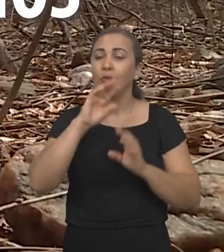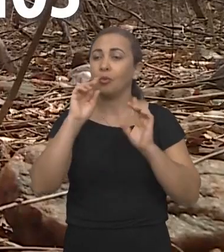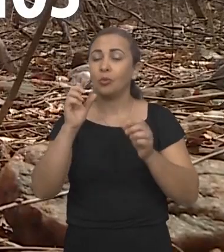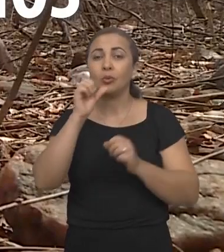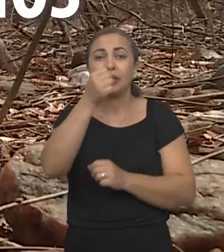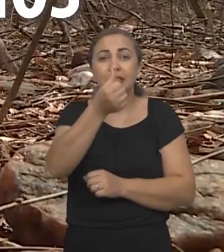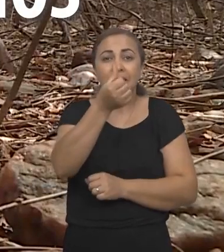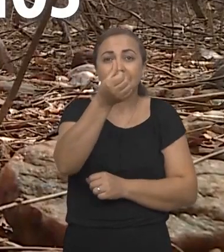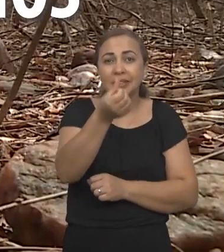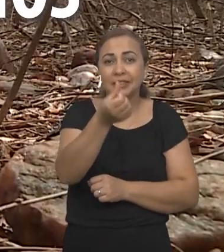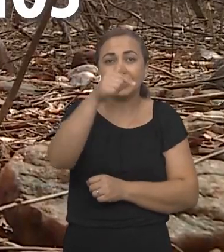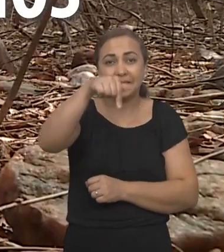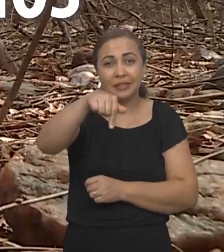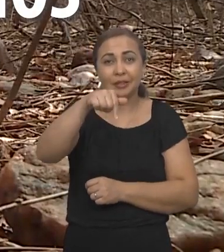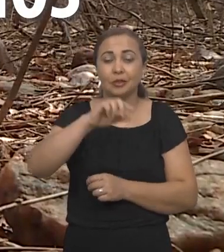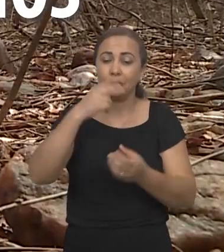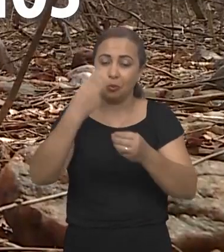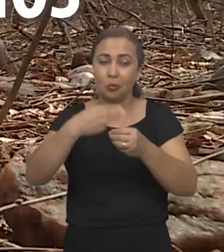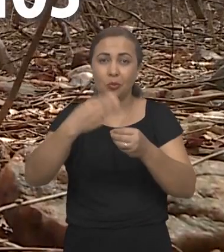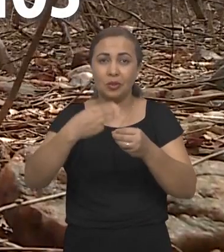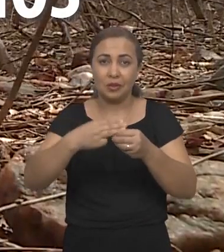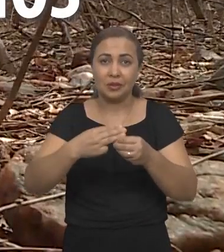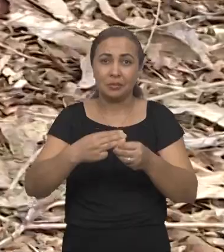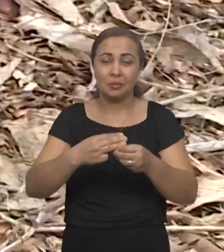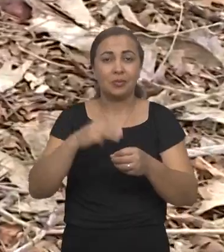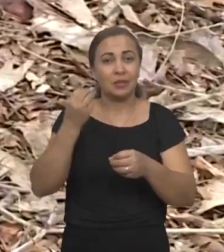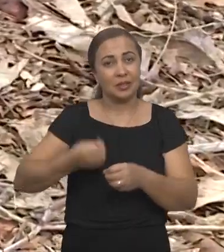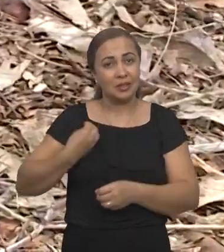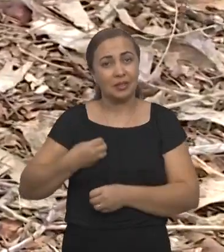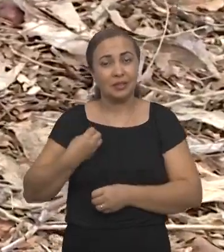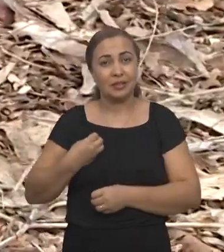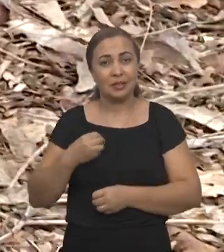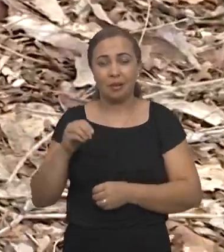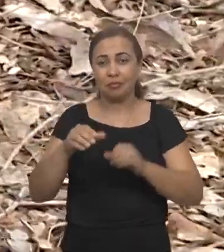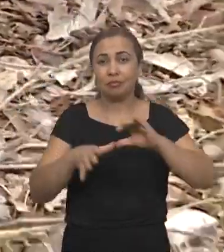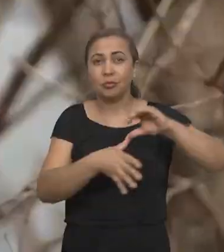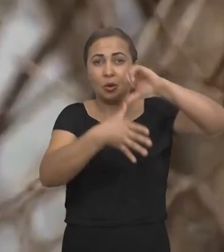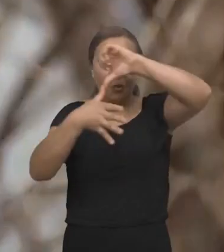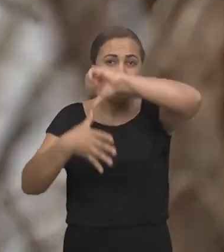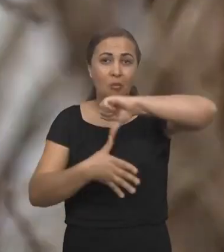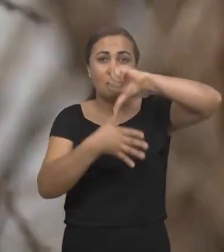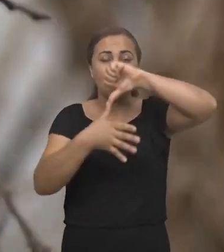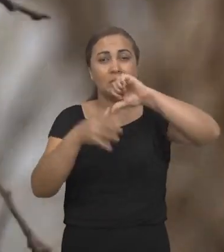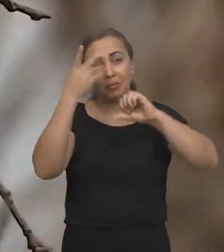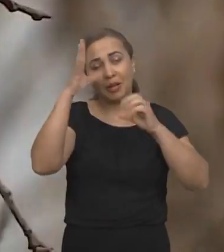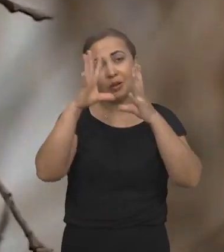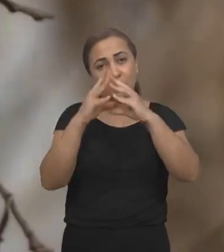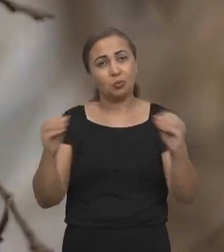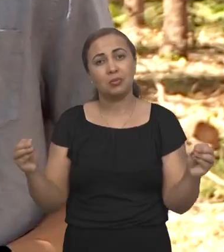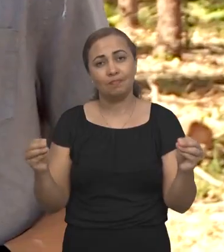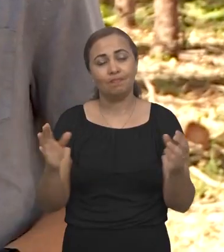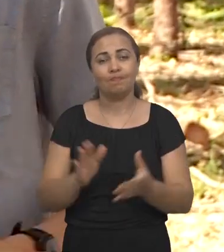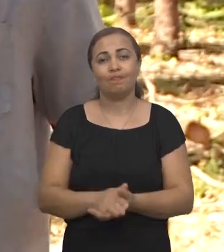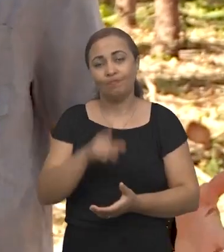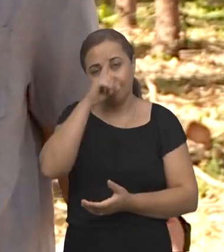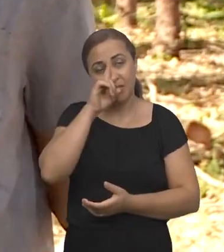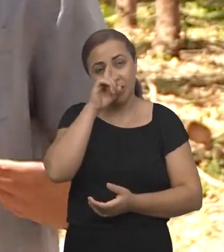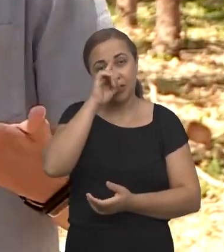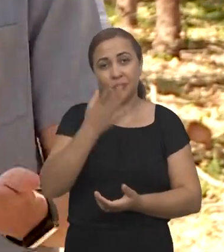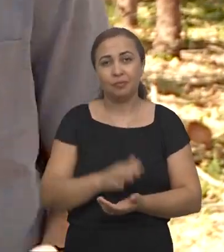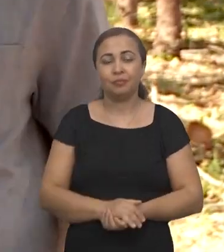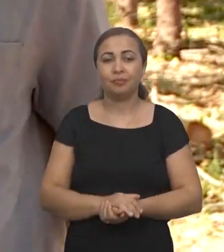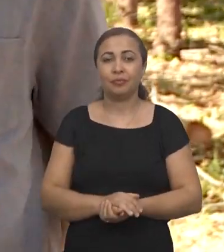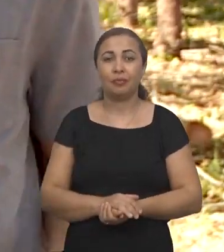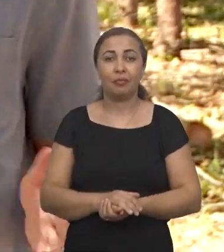dos 167 municípios potiguares estão no mapa de risco à desertificação. O